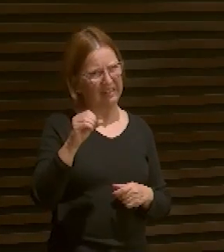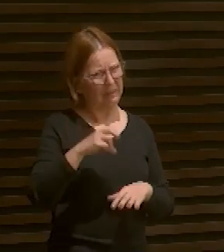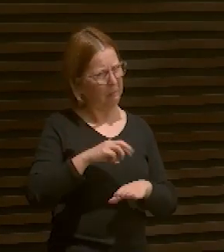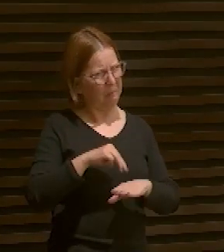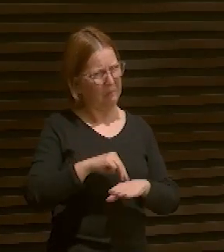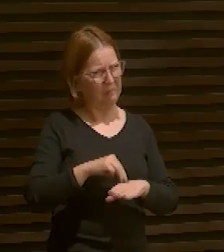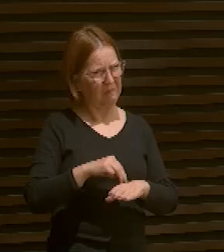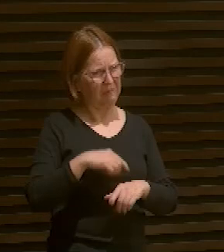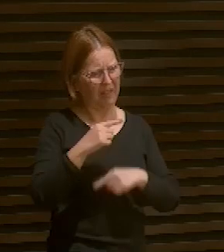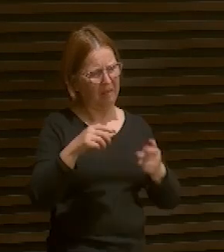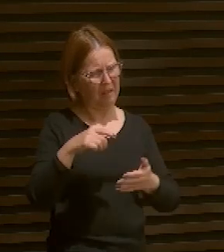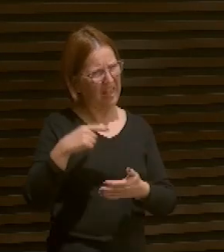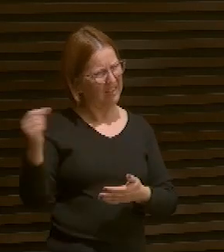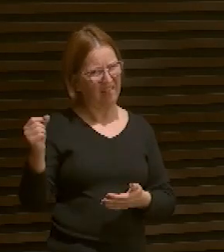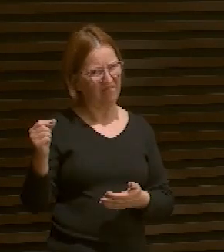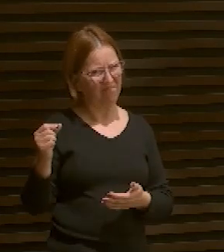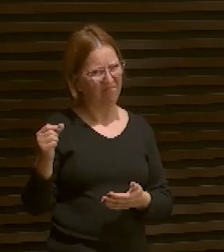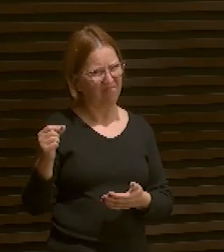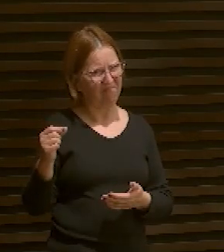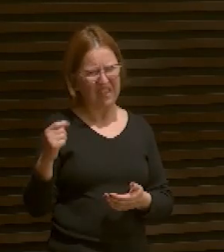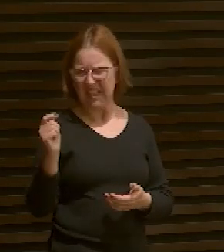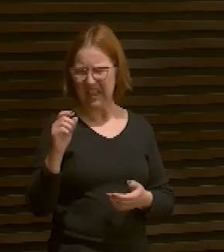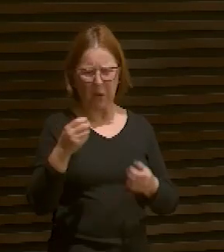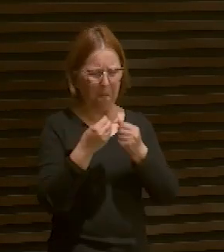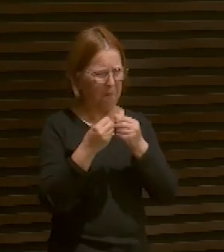Depois eu saio, não prejudiquei ninguém.